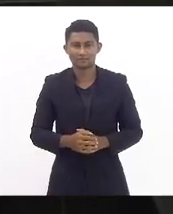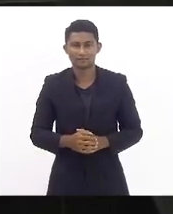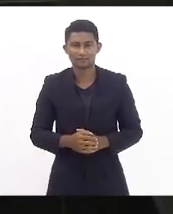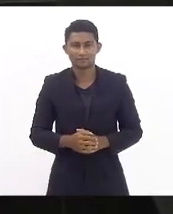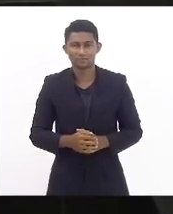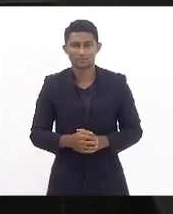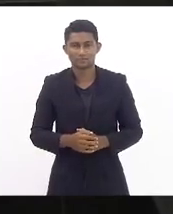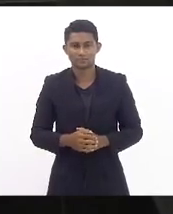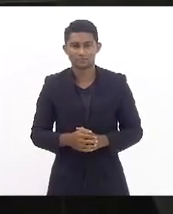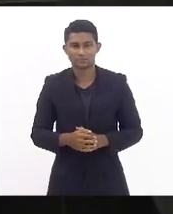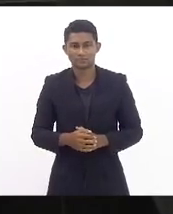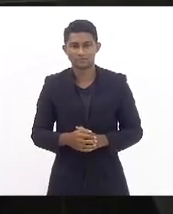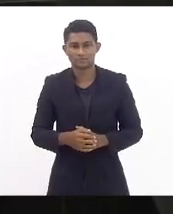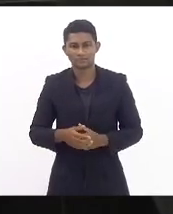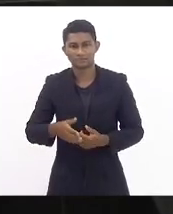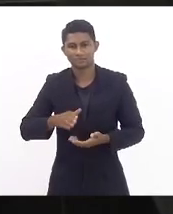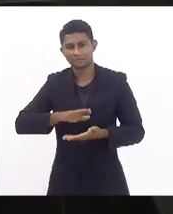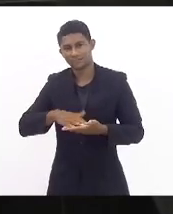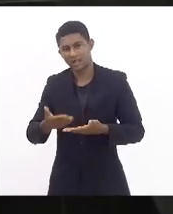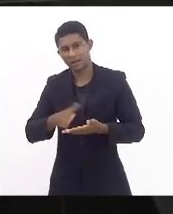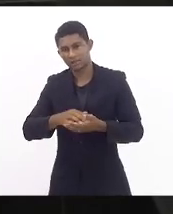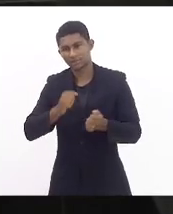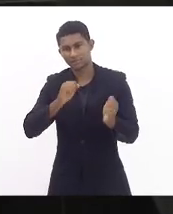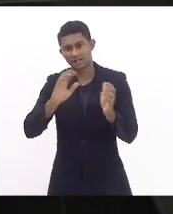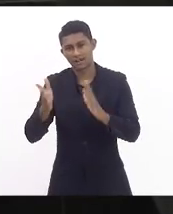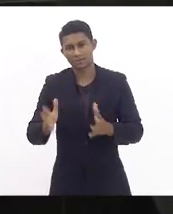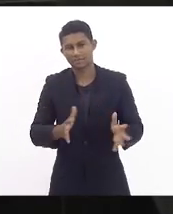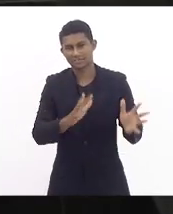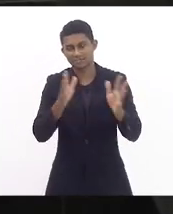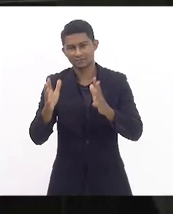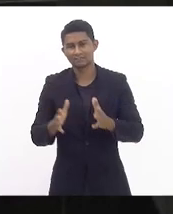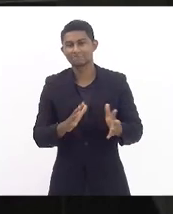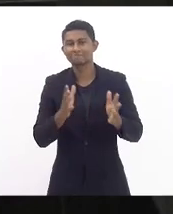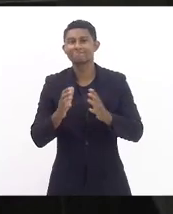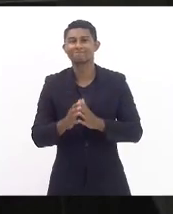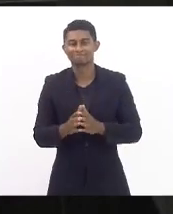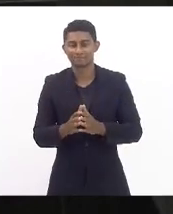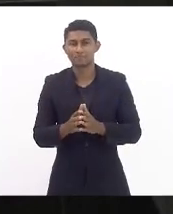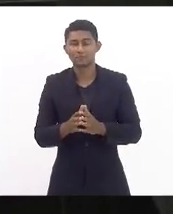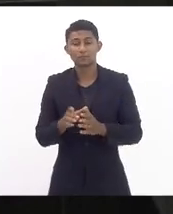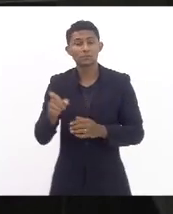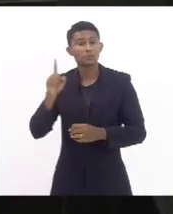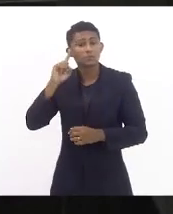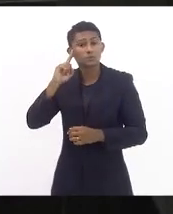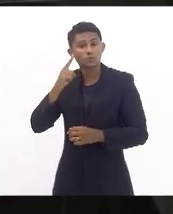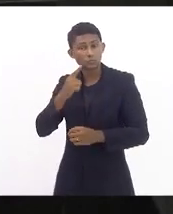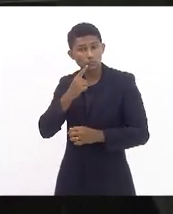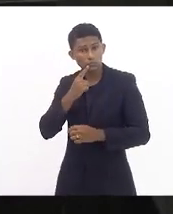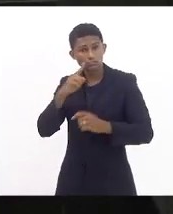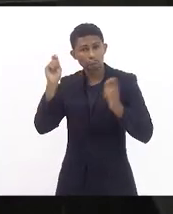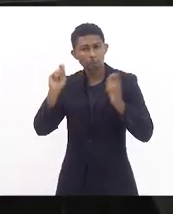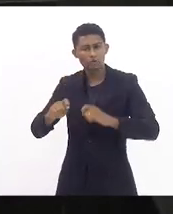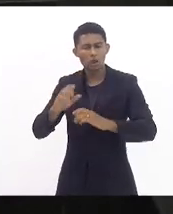Senhora intérprete da linguagem de Libra, que leva a nossa voz